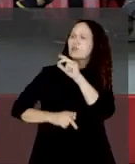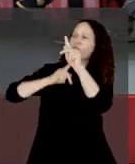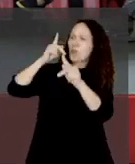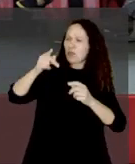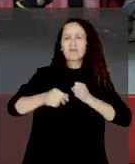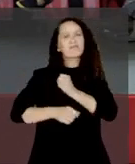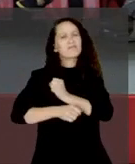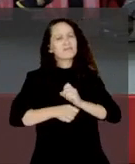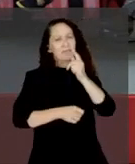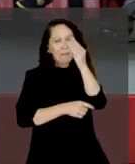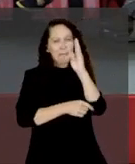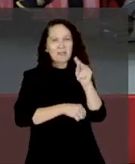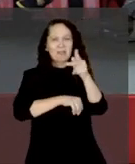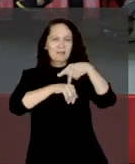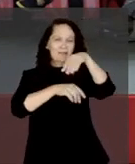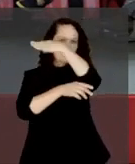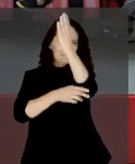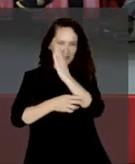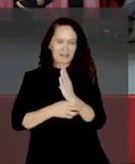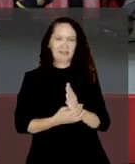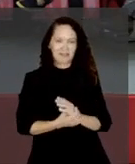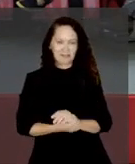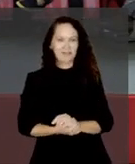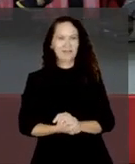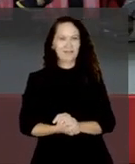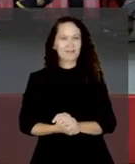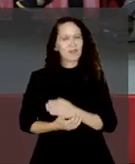saudade do PT em Diadema.